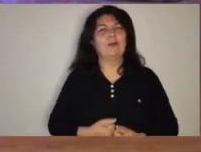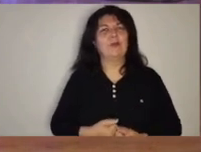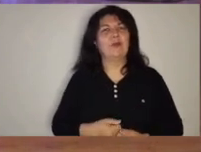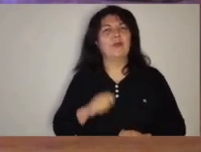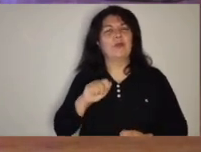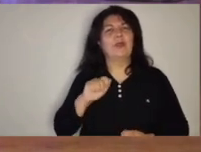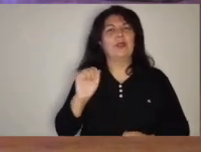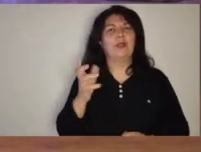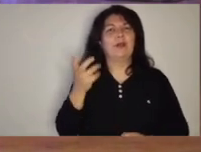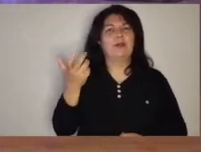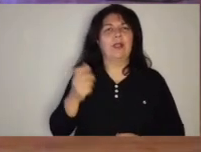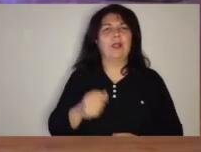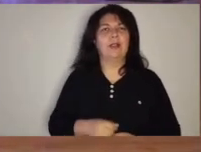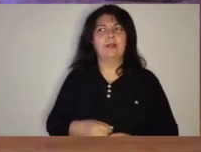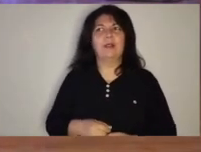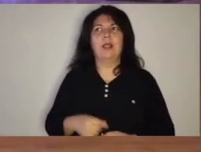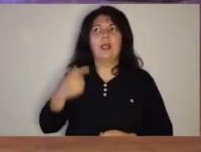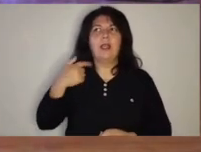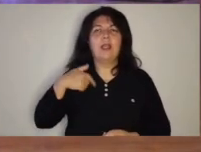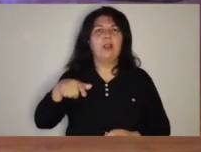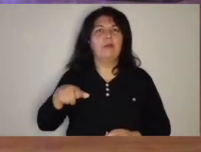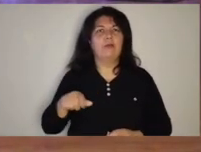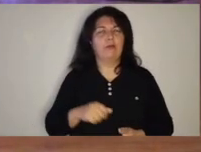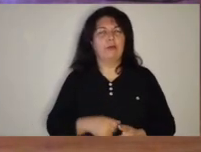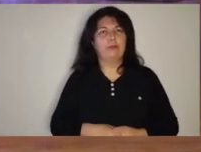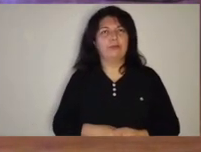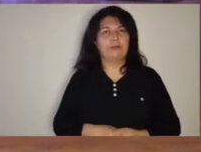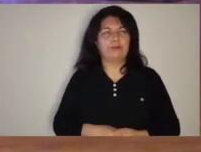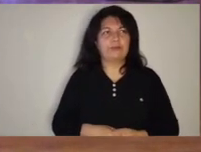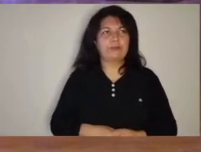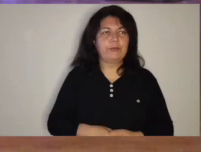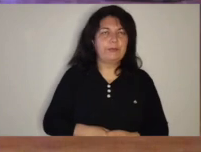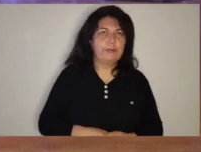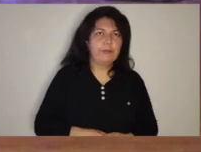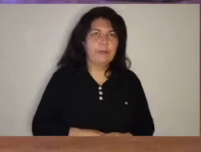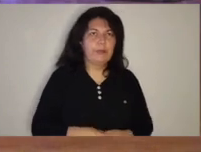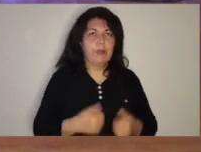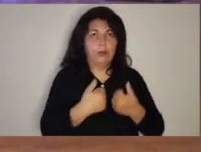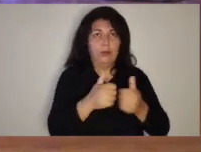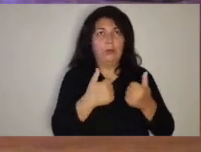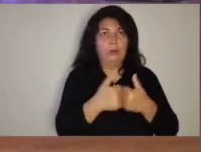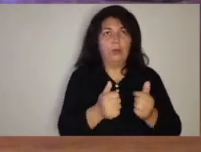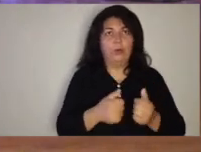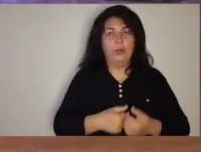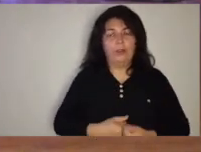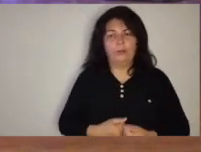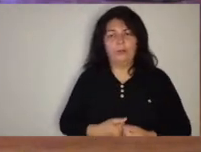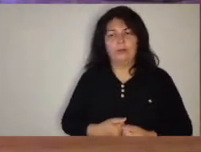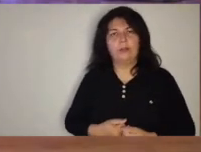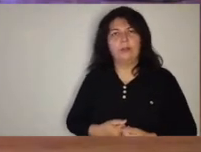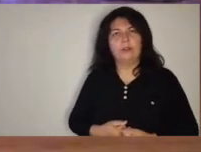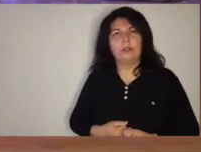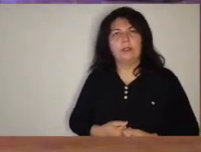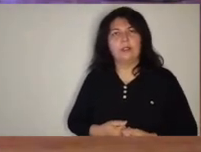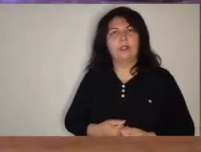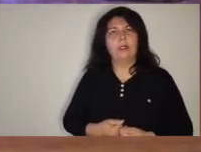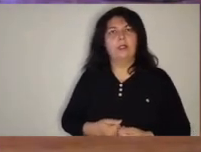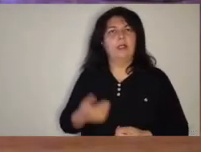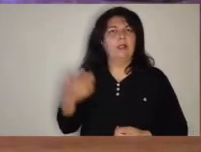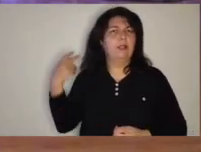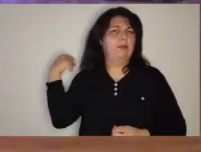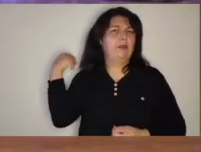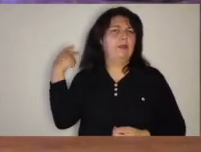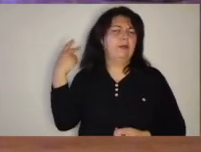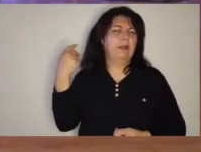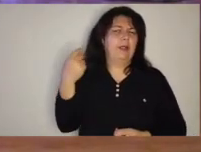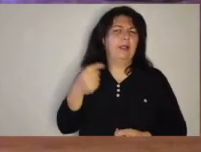que eu sempre tento chegar no horário dele. Sabe como ele faz, irmãos? Eu pego no ponto final. Ele